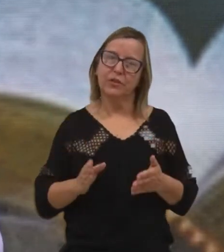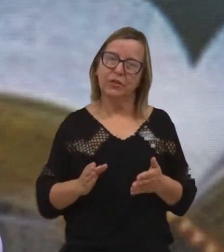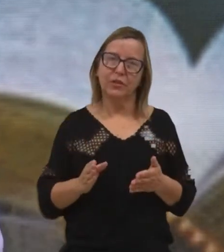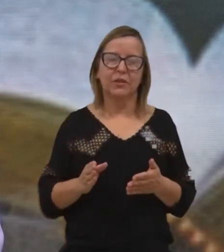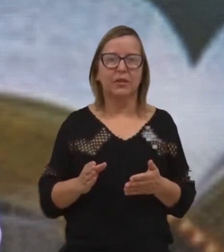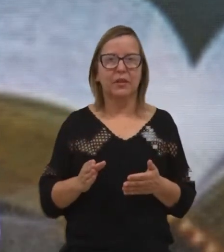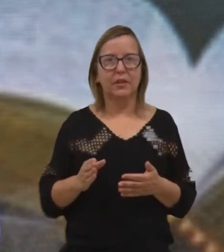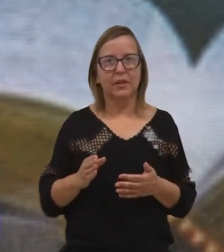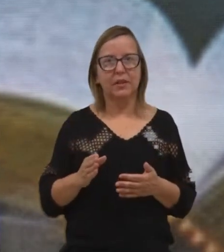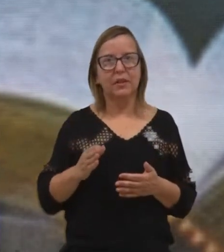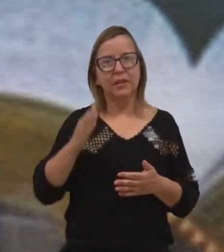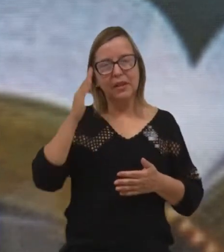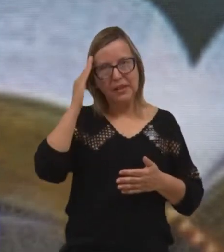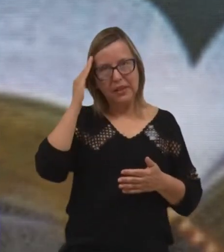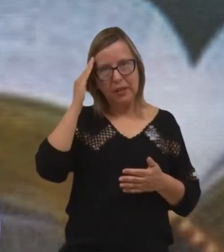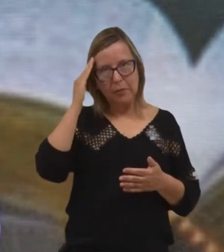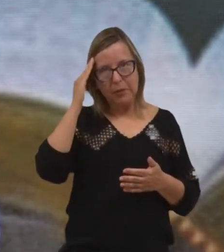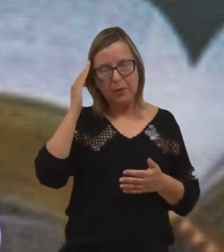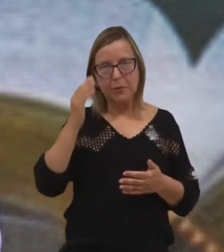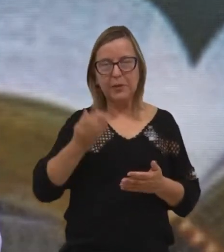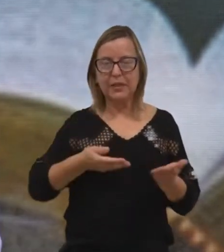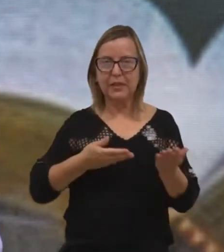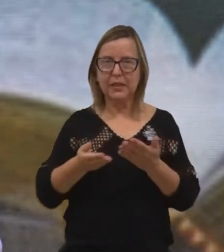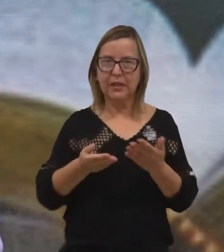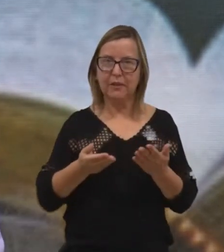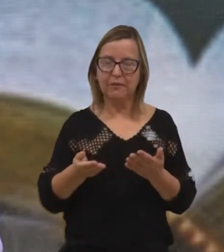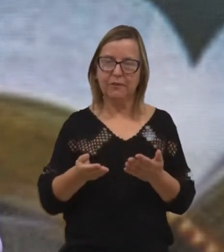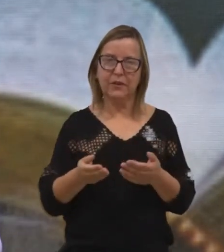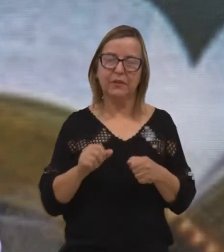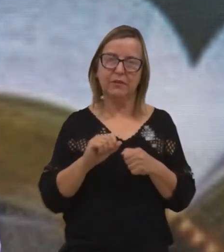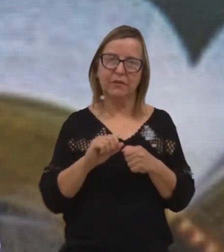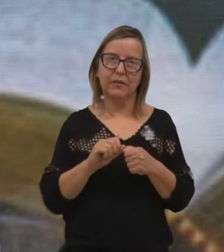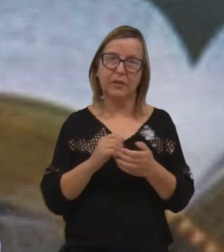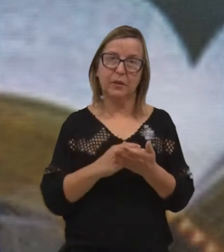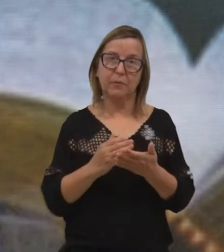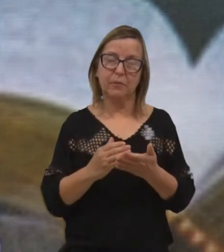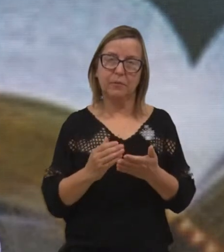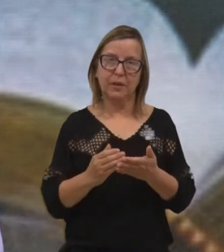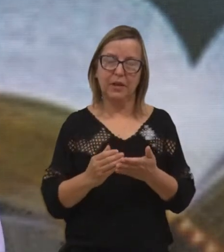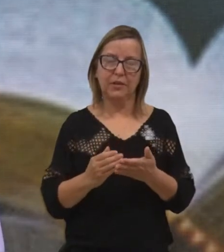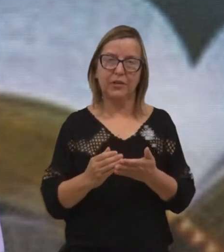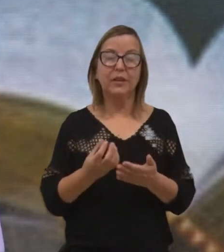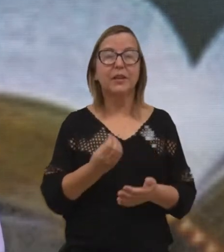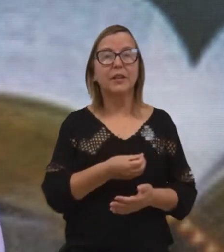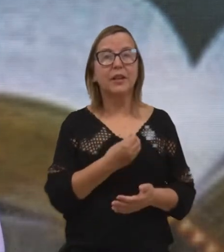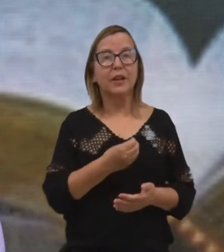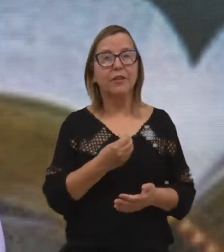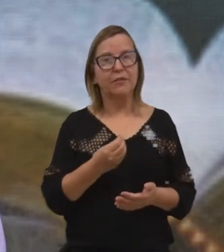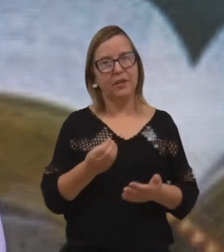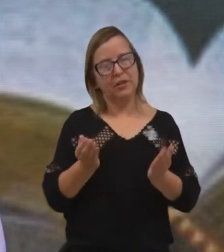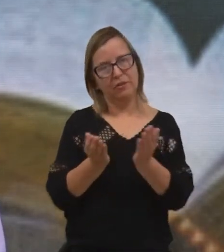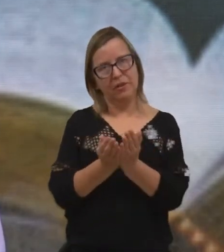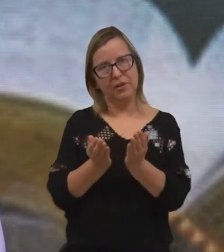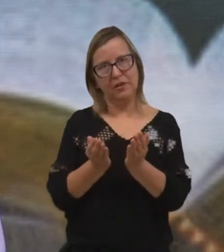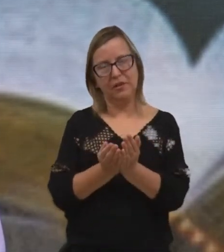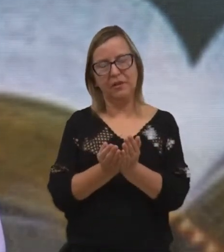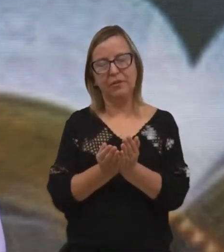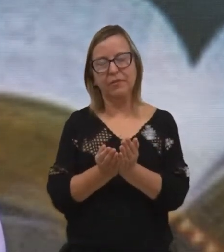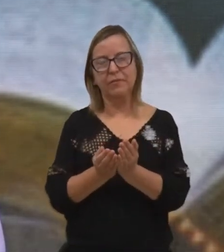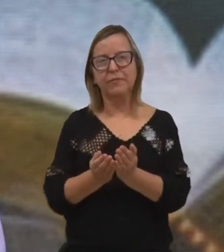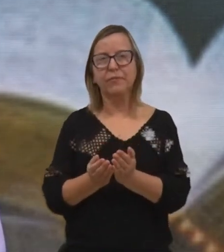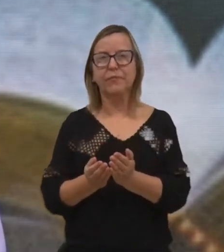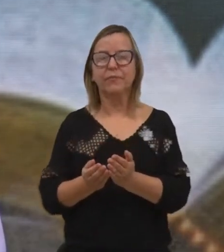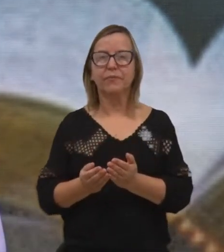a um local e a um horário, mas faz parte integral da vida de um cristão.